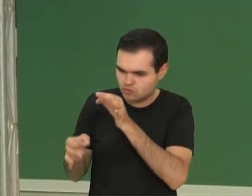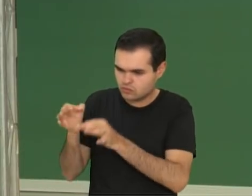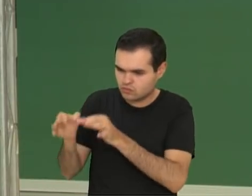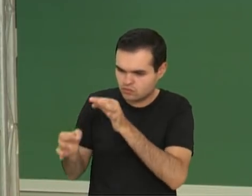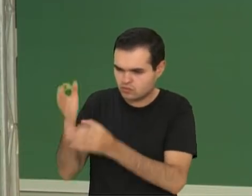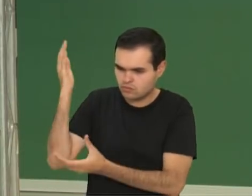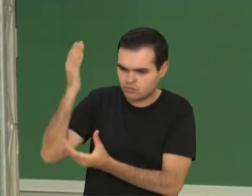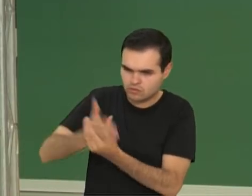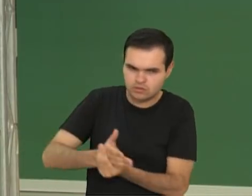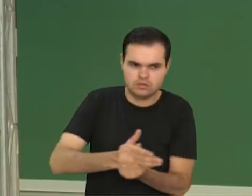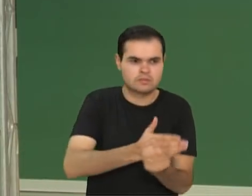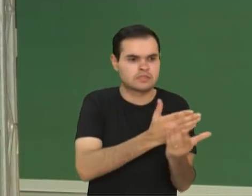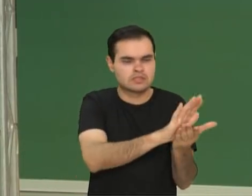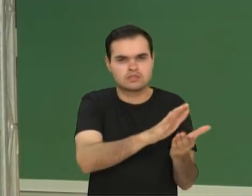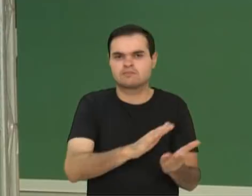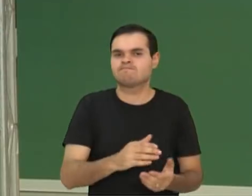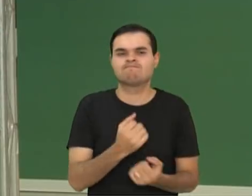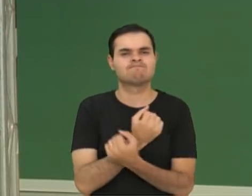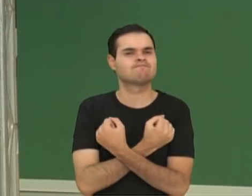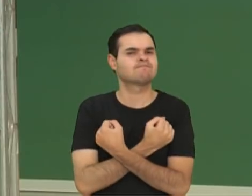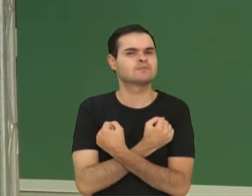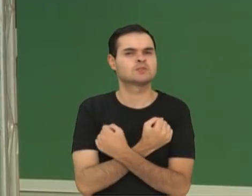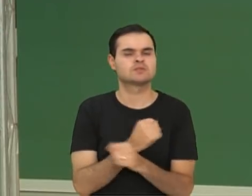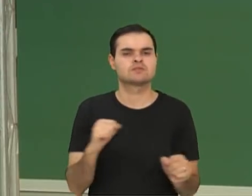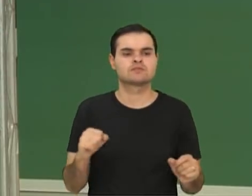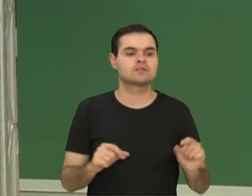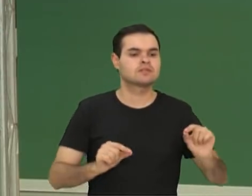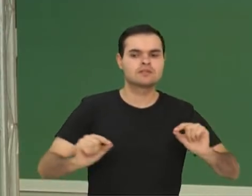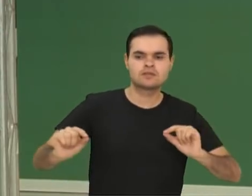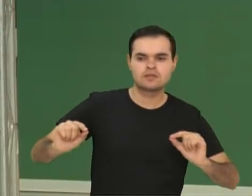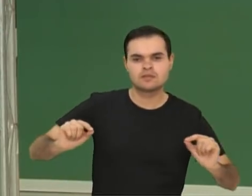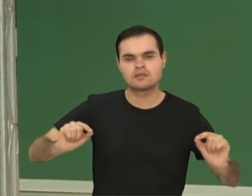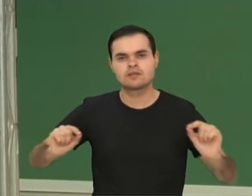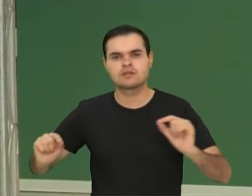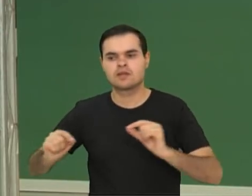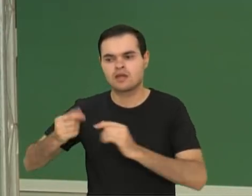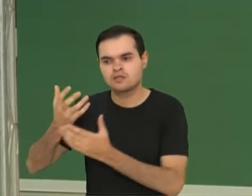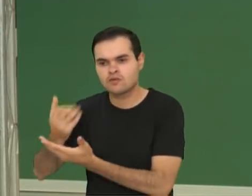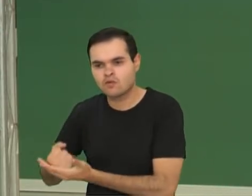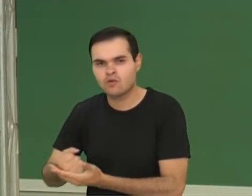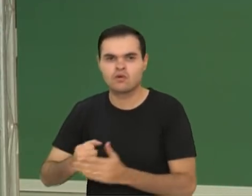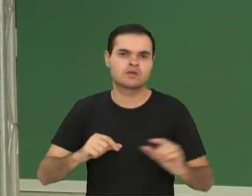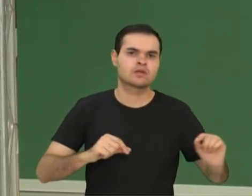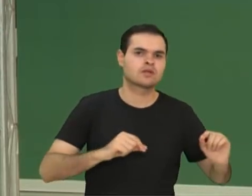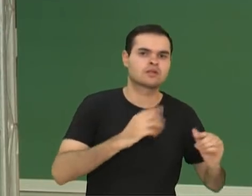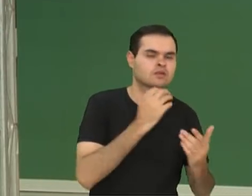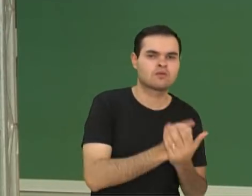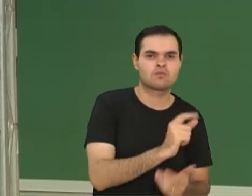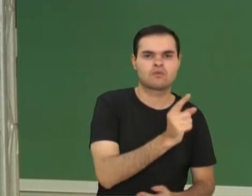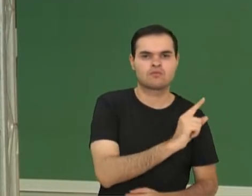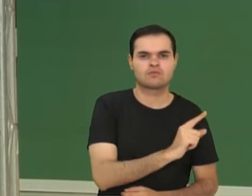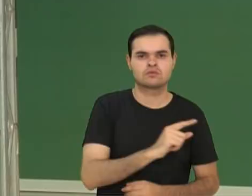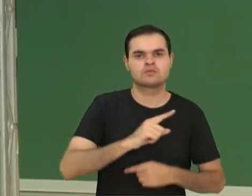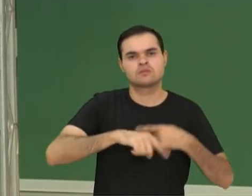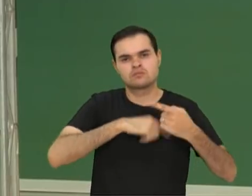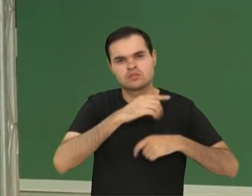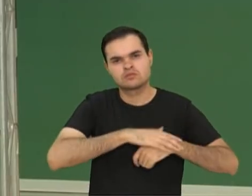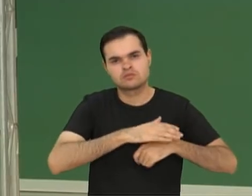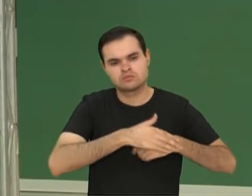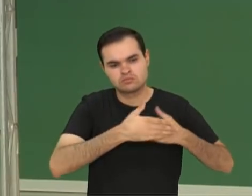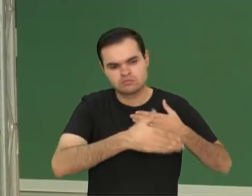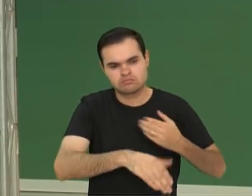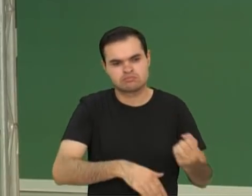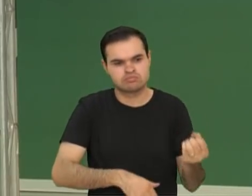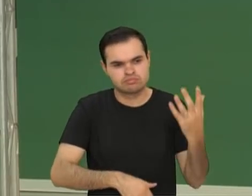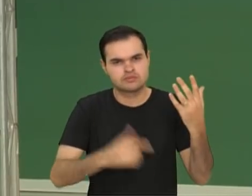com processo, não se pode prever quem está, quem guardou, quem não guardou, e depois de algum tempo aquilo aparecer